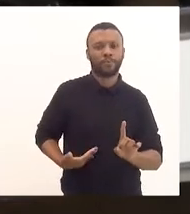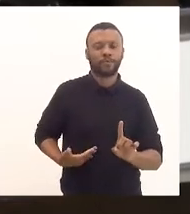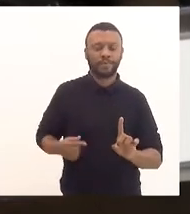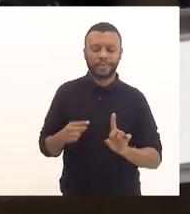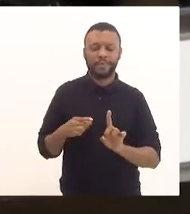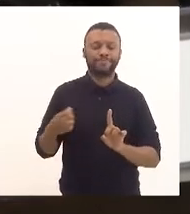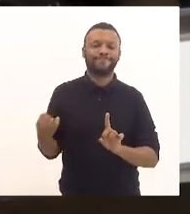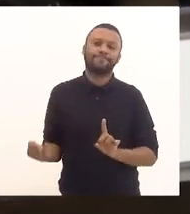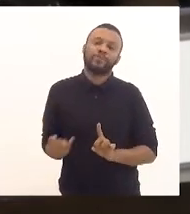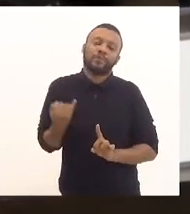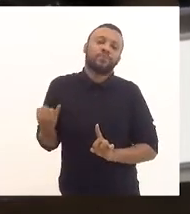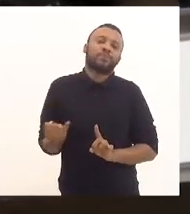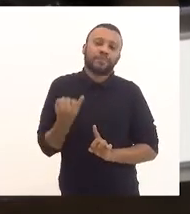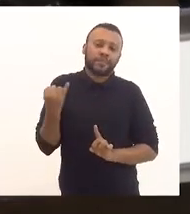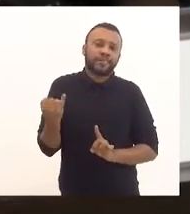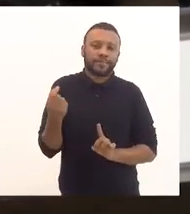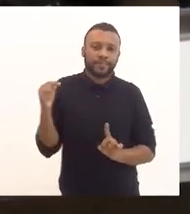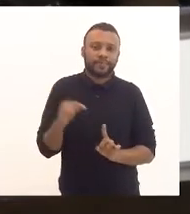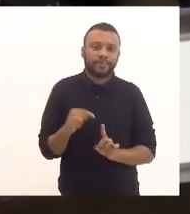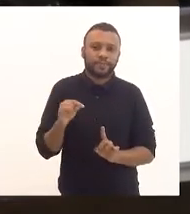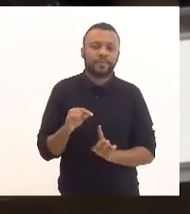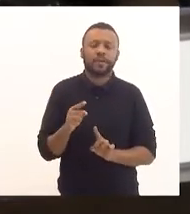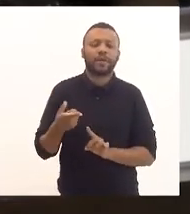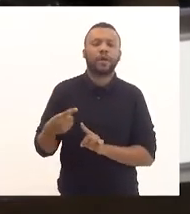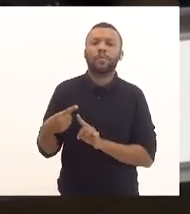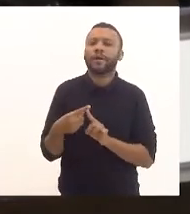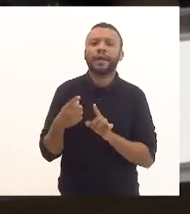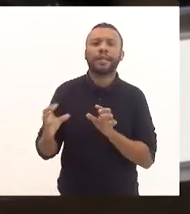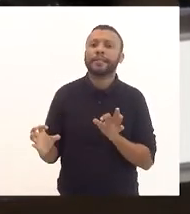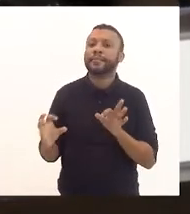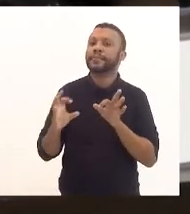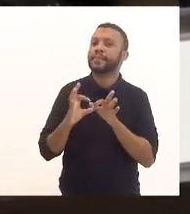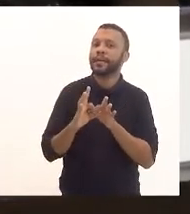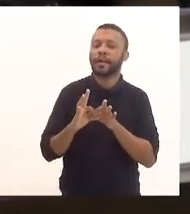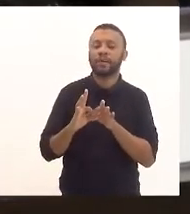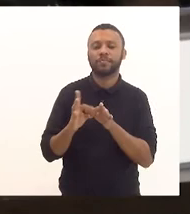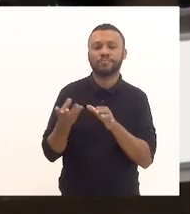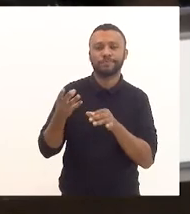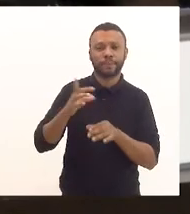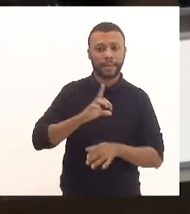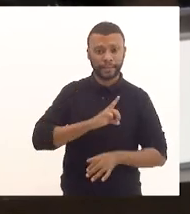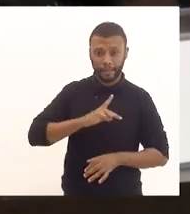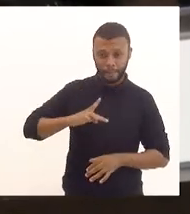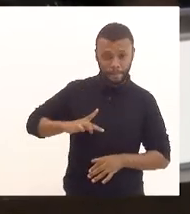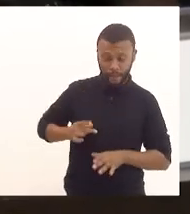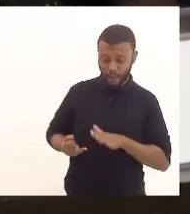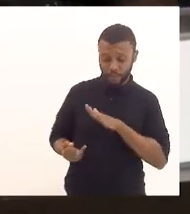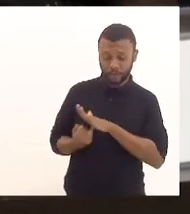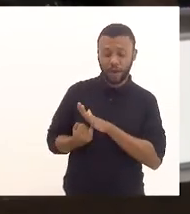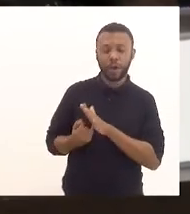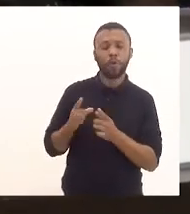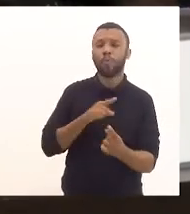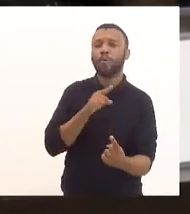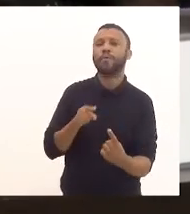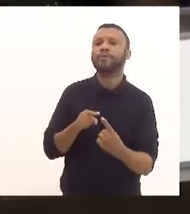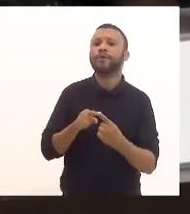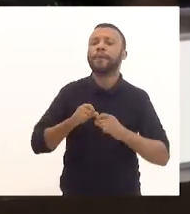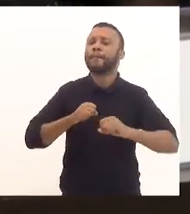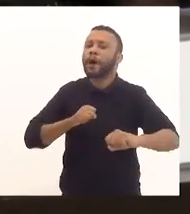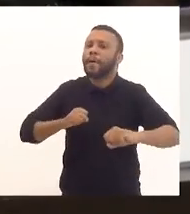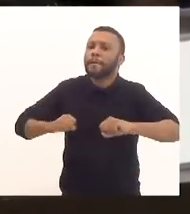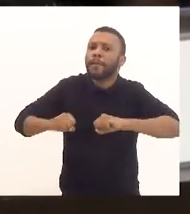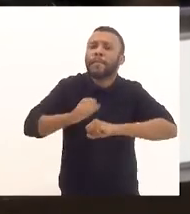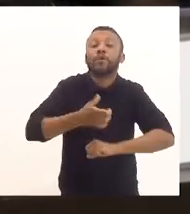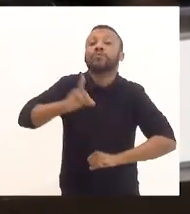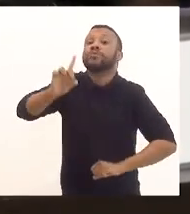muito importantes pois integram esta instituição na luta dos direitos dos mais